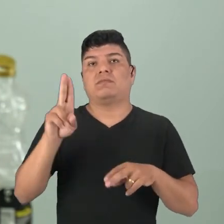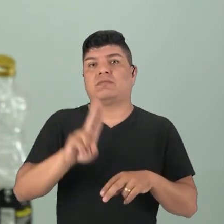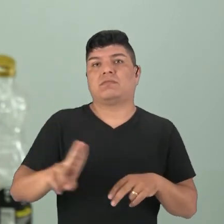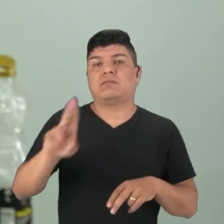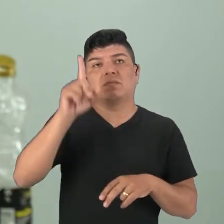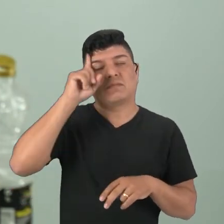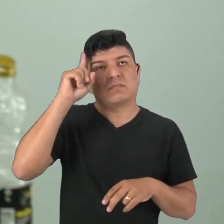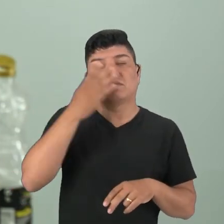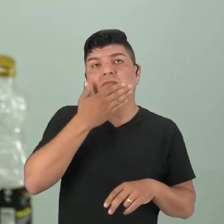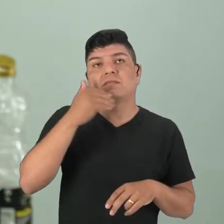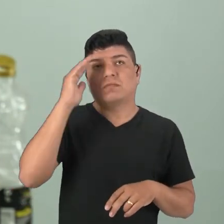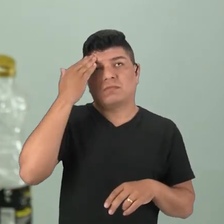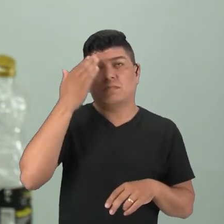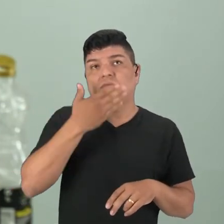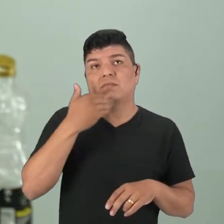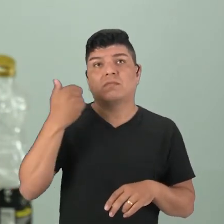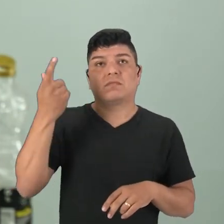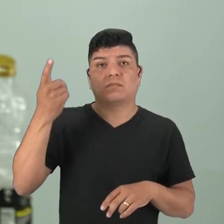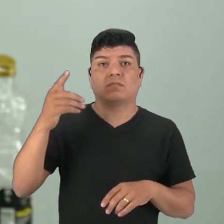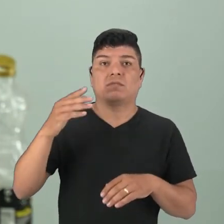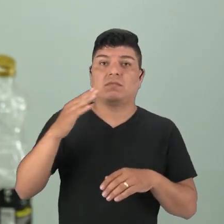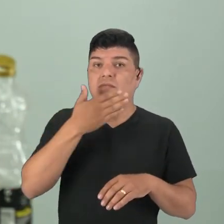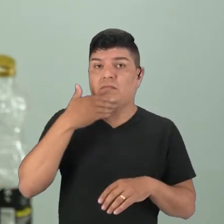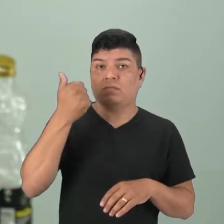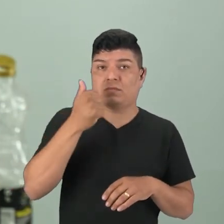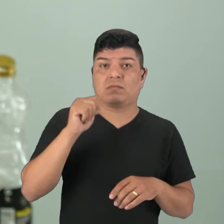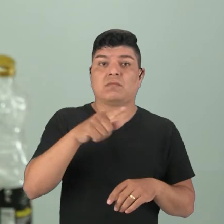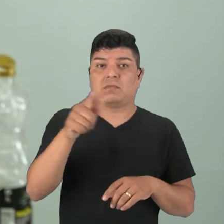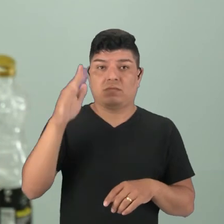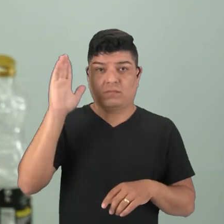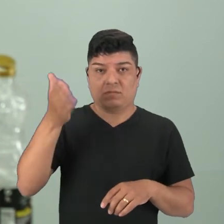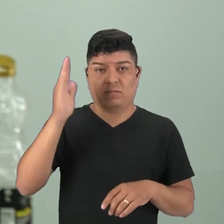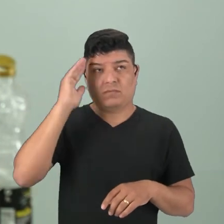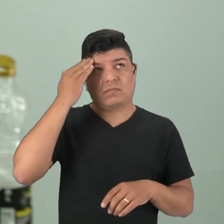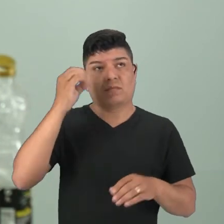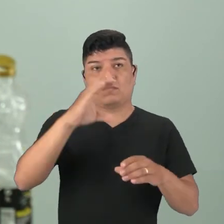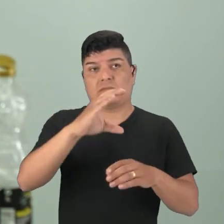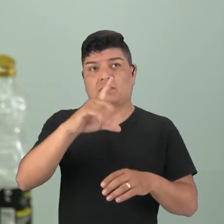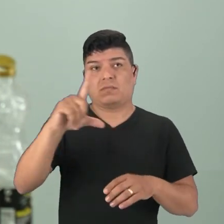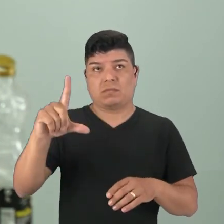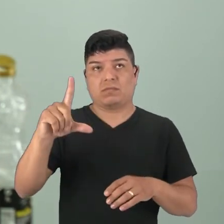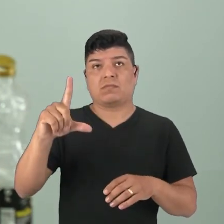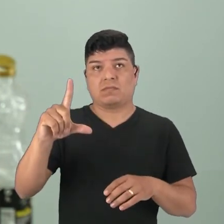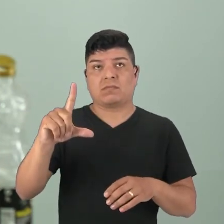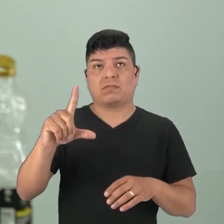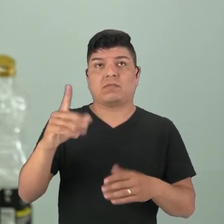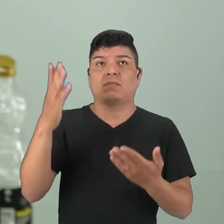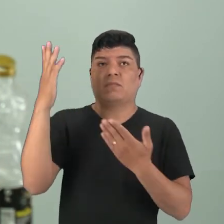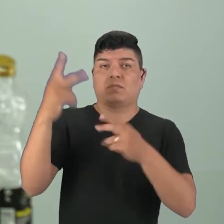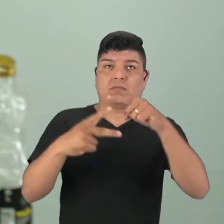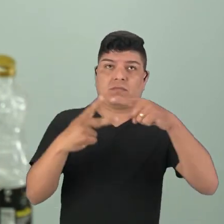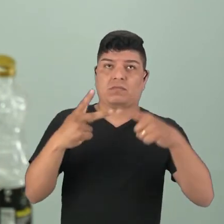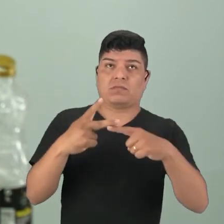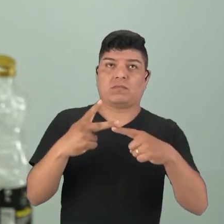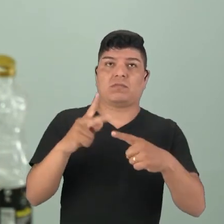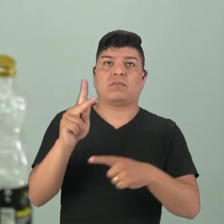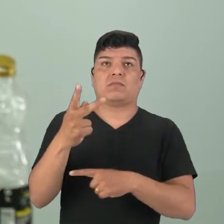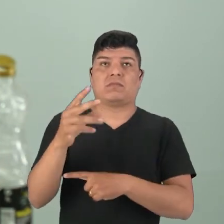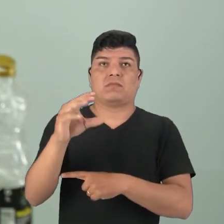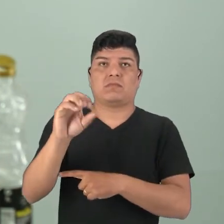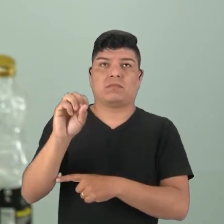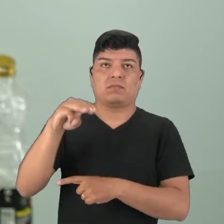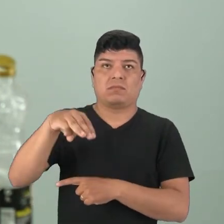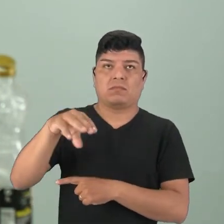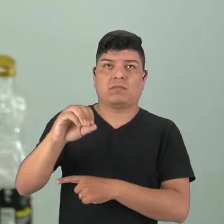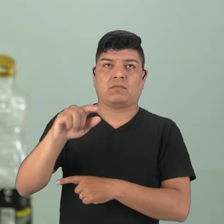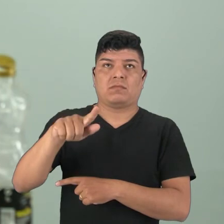compreender um pouco mais sobre elas. Mas elas, vocês já estão entendendo, né? Elas são classificadas como homogênea ou heterogênea.